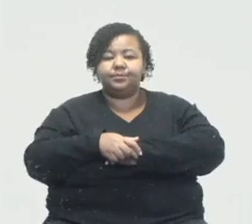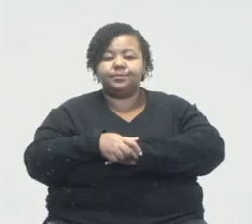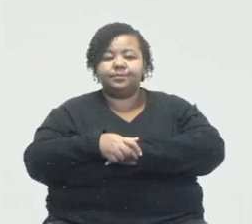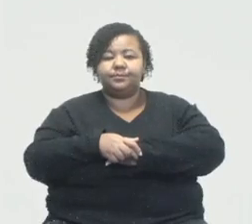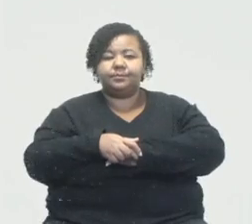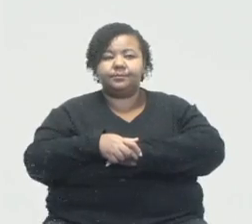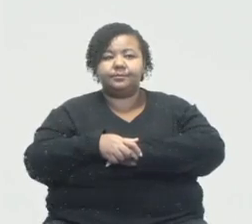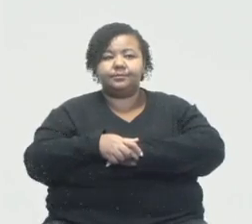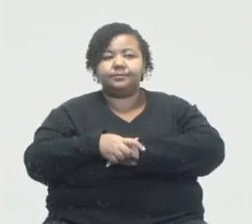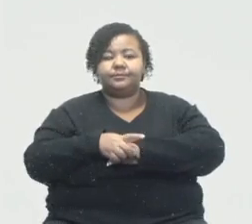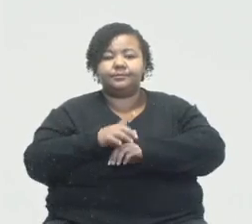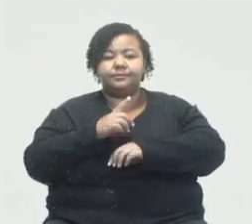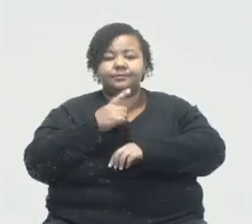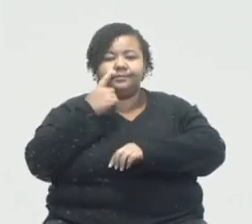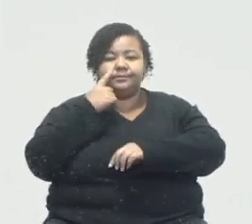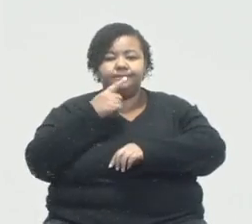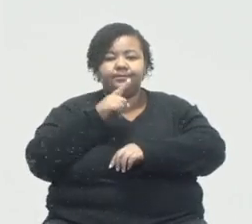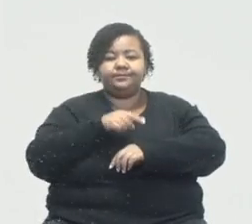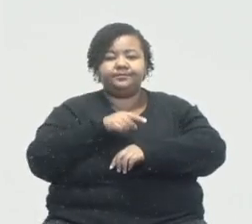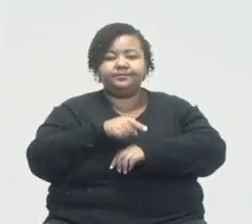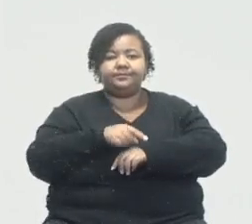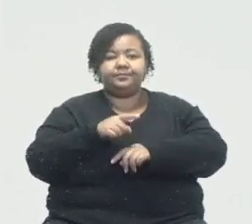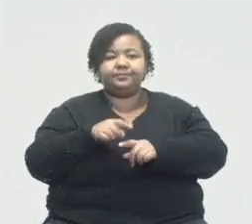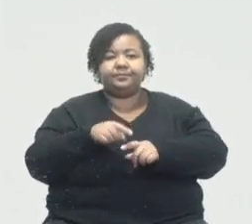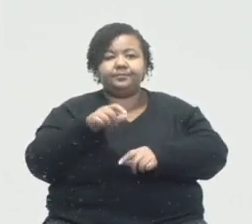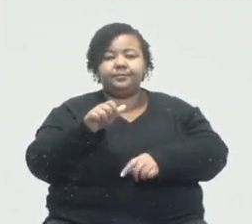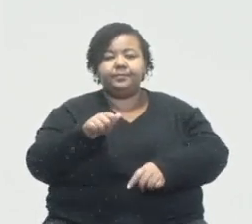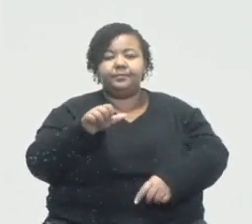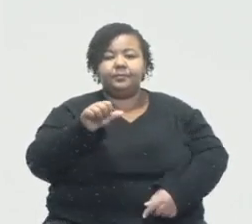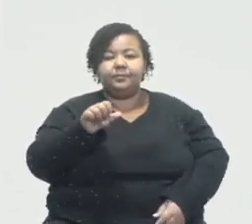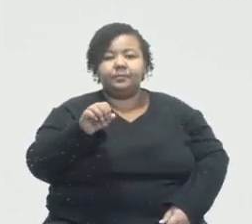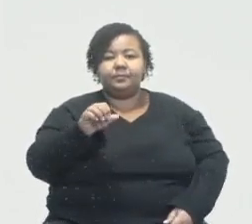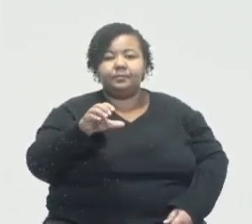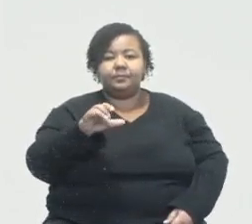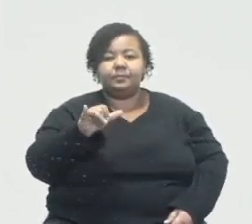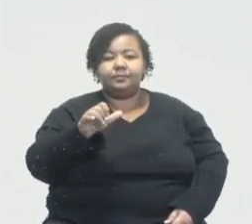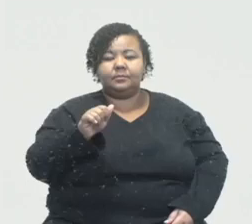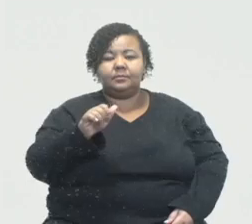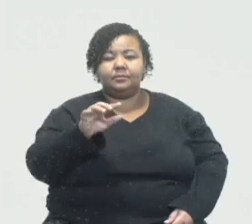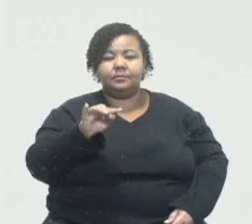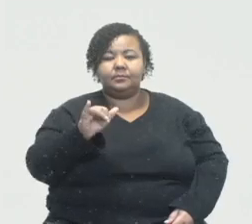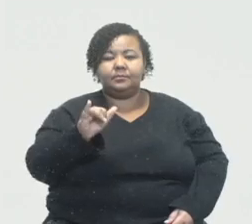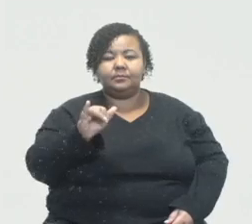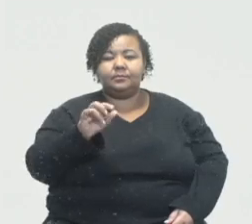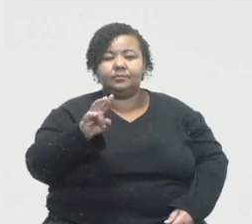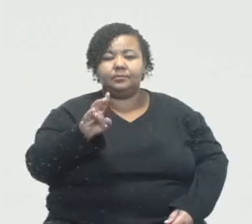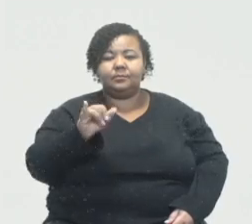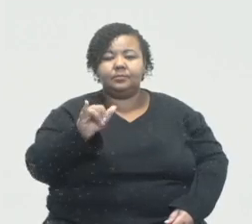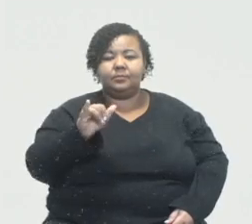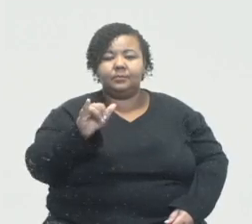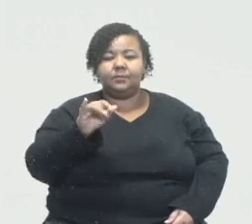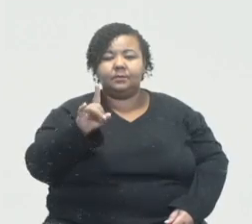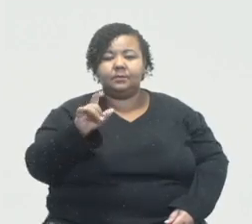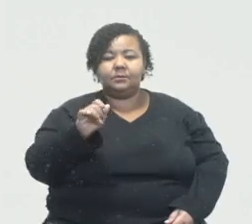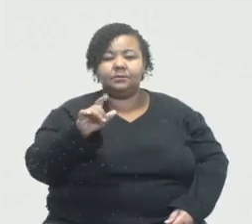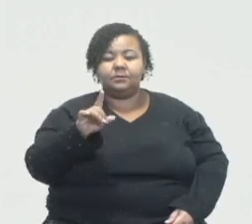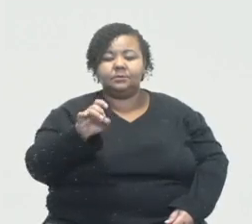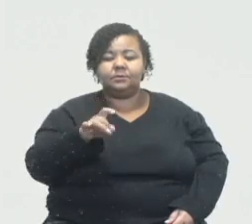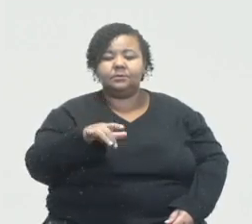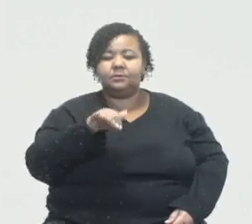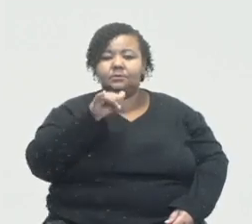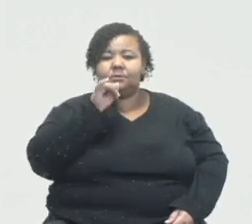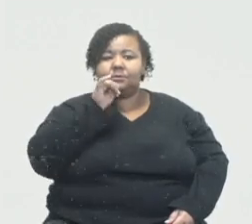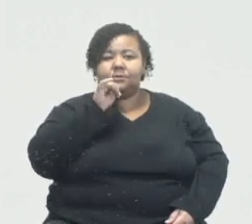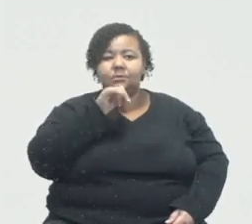essa situação, que é a associação da associatividade com relação à multiplicação. Por exemplo, nós temos aqui